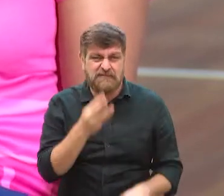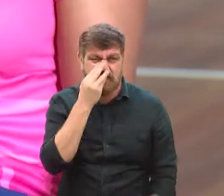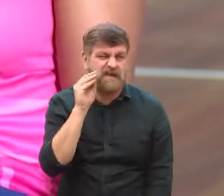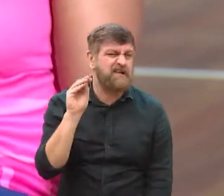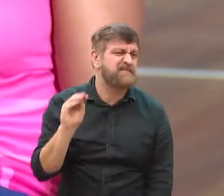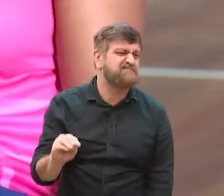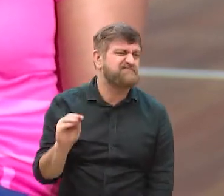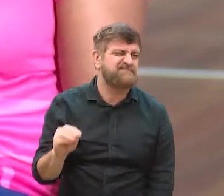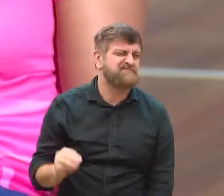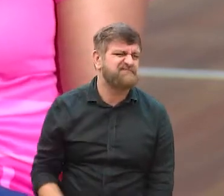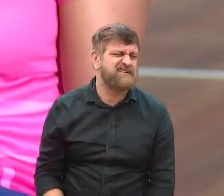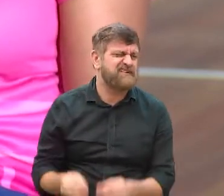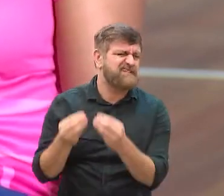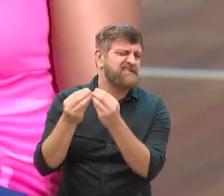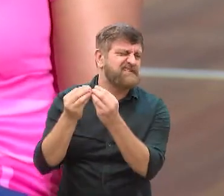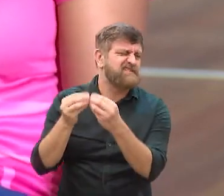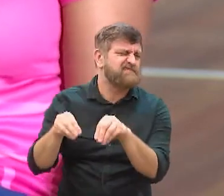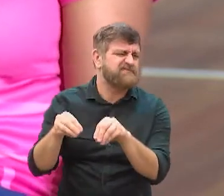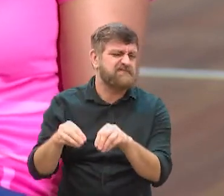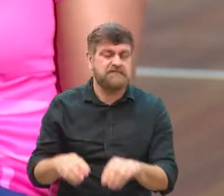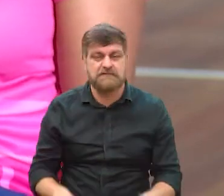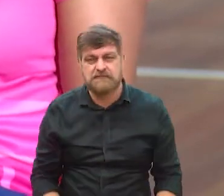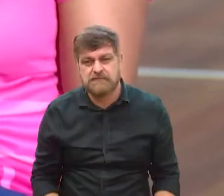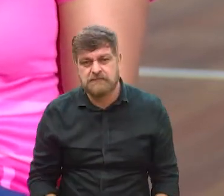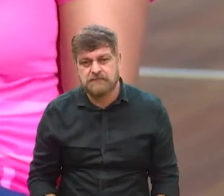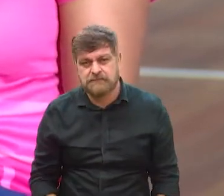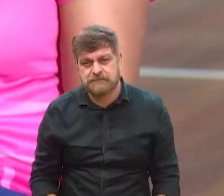de jogadoras, né? Acabou